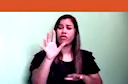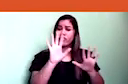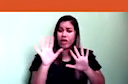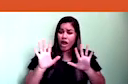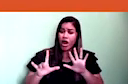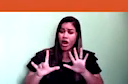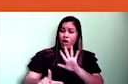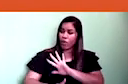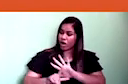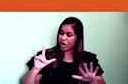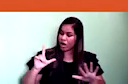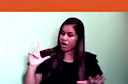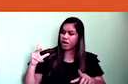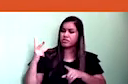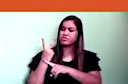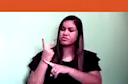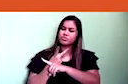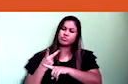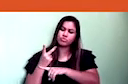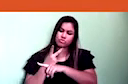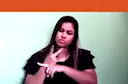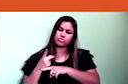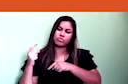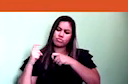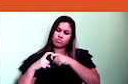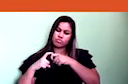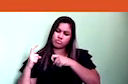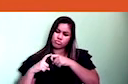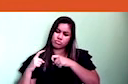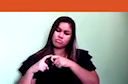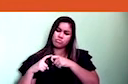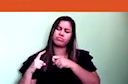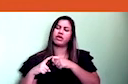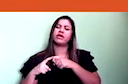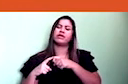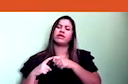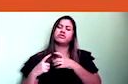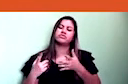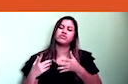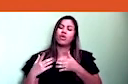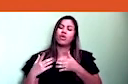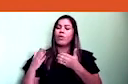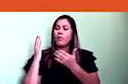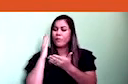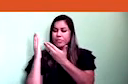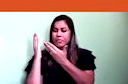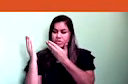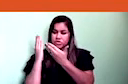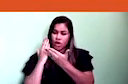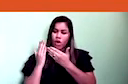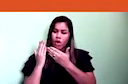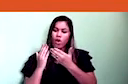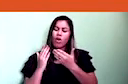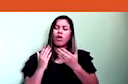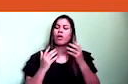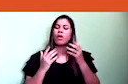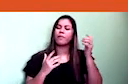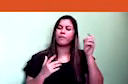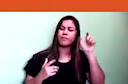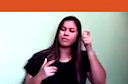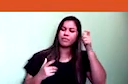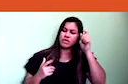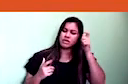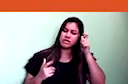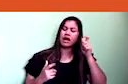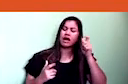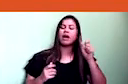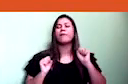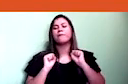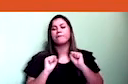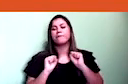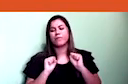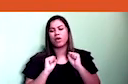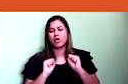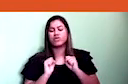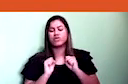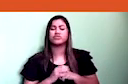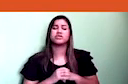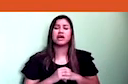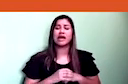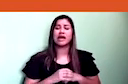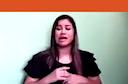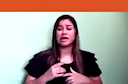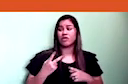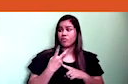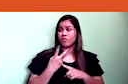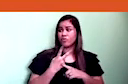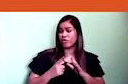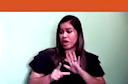você cuidar daquilo que está realmente lhe incomodando internamente, tirando a sua saúde emocional, tirando a sua paz,